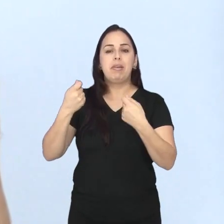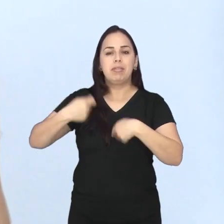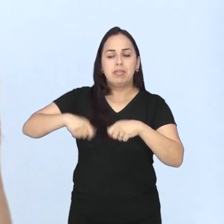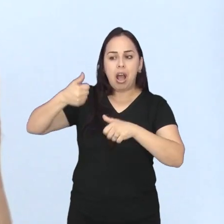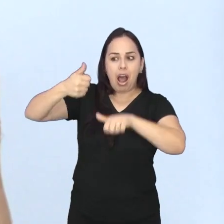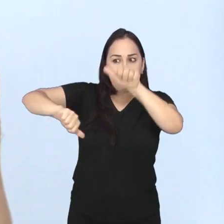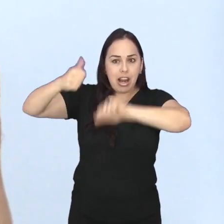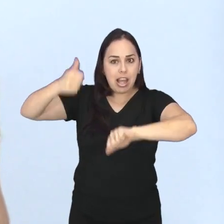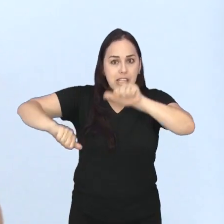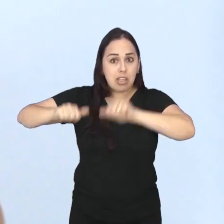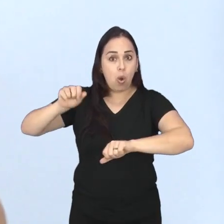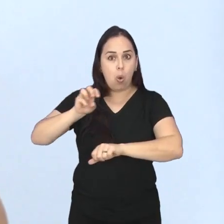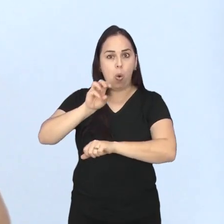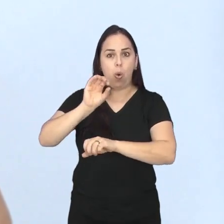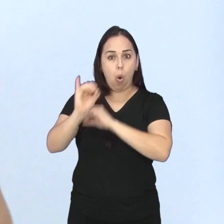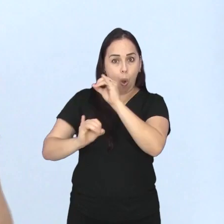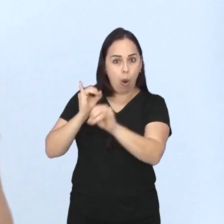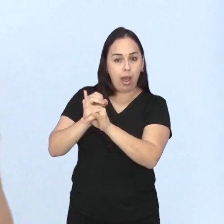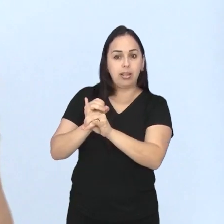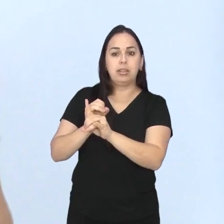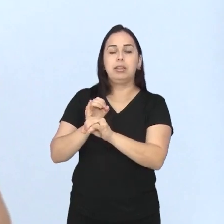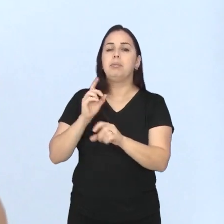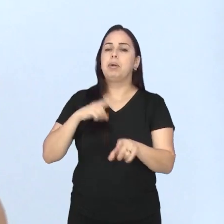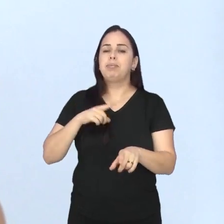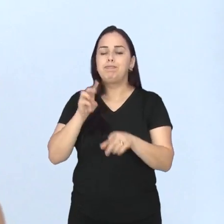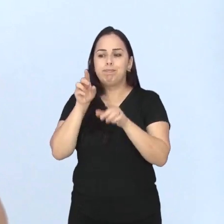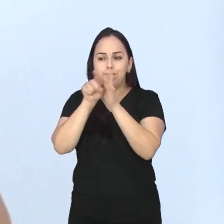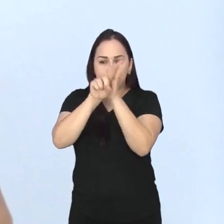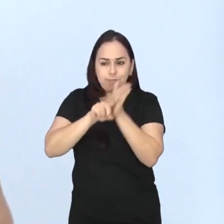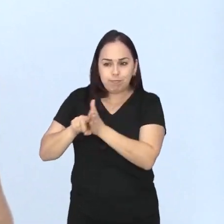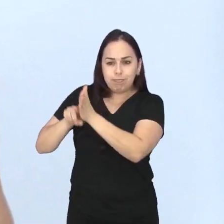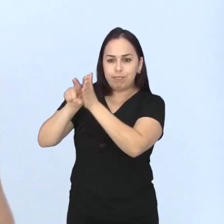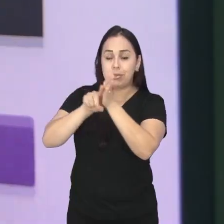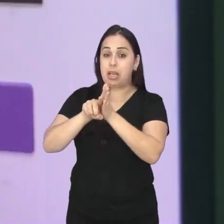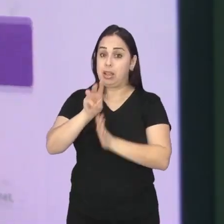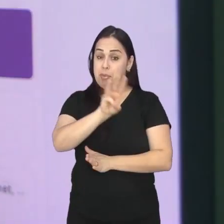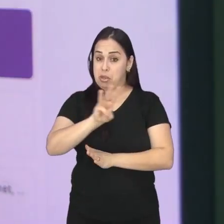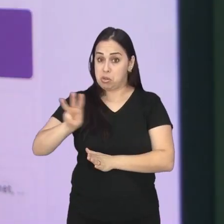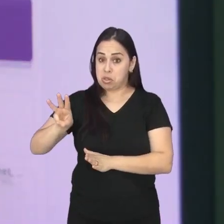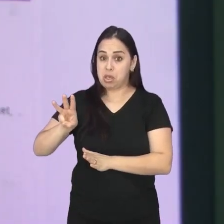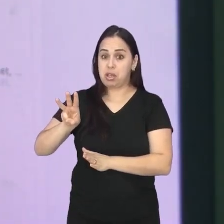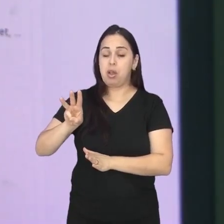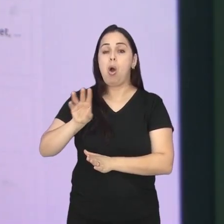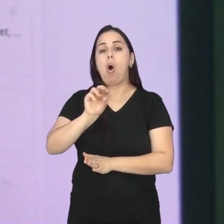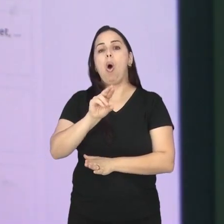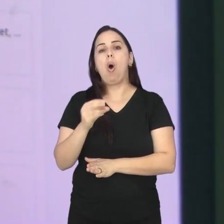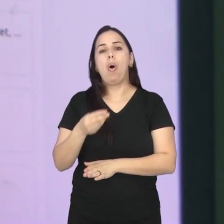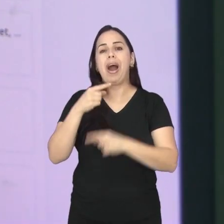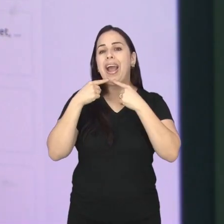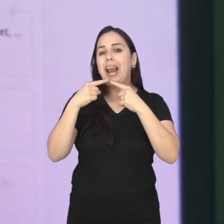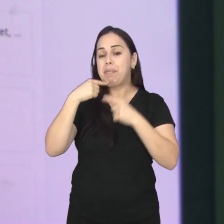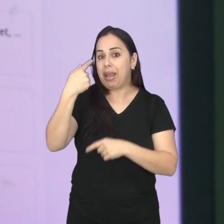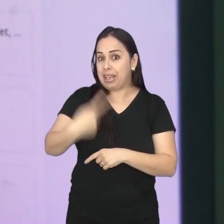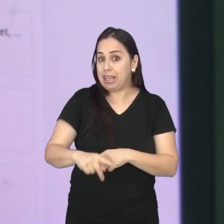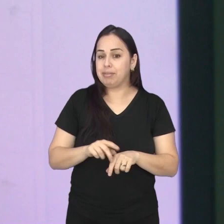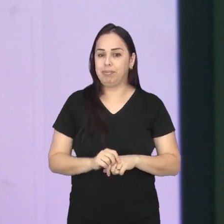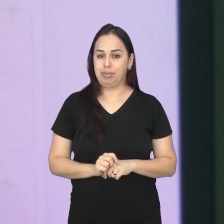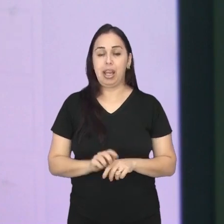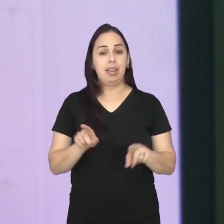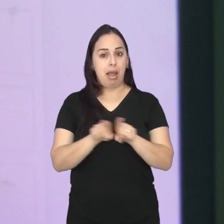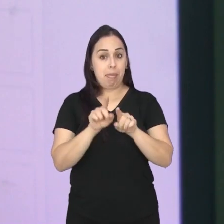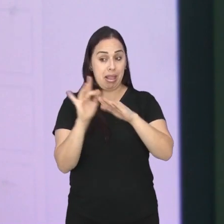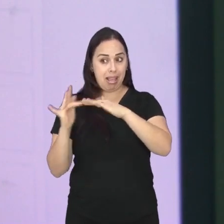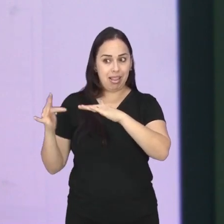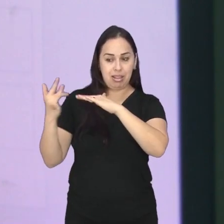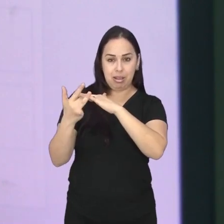possui avaliações online, algo que podemos encontrar em sites de buscas e em plataformas como o Reclame Aqui. Busque também as